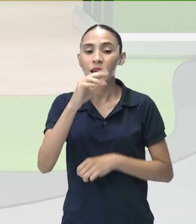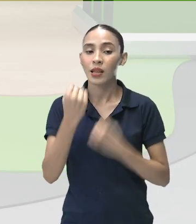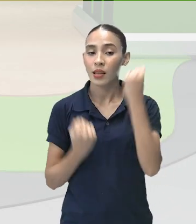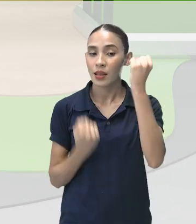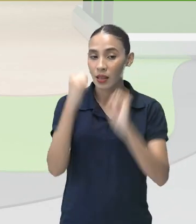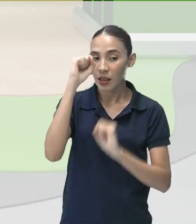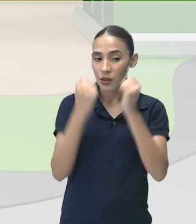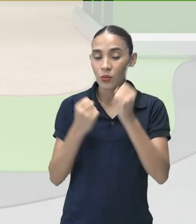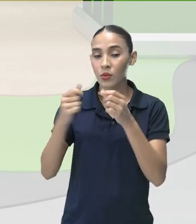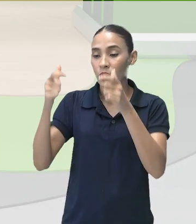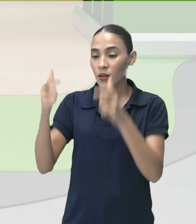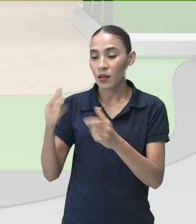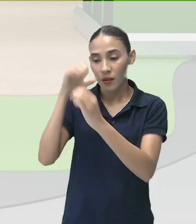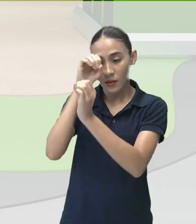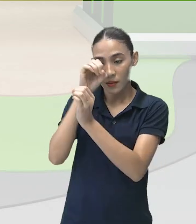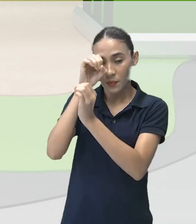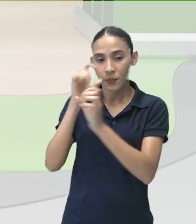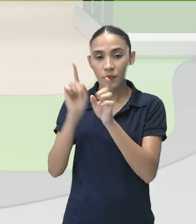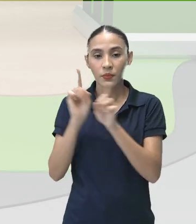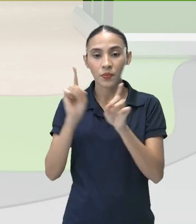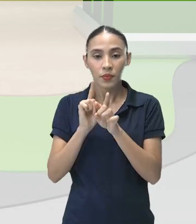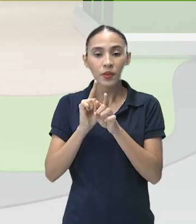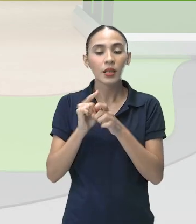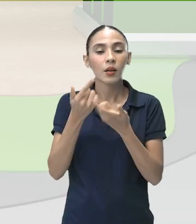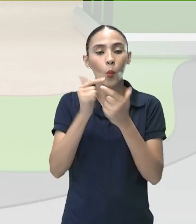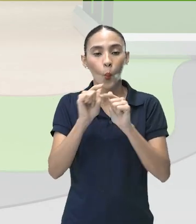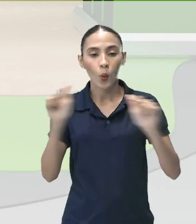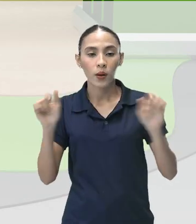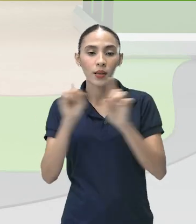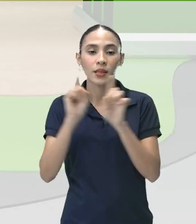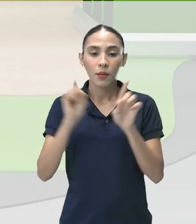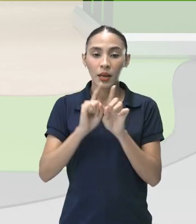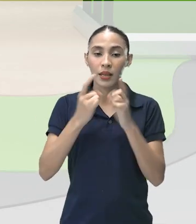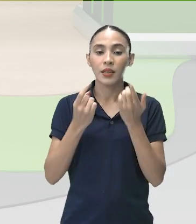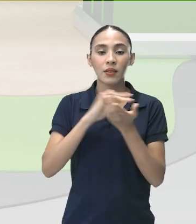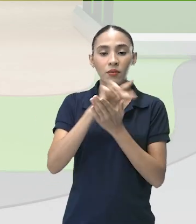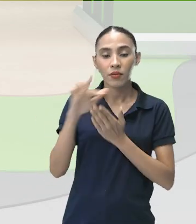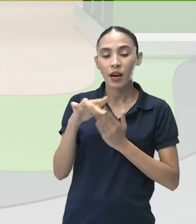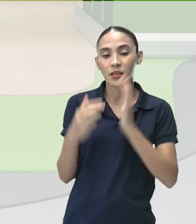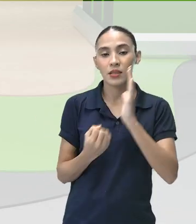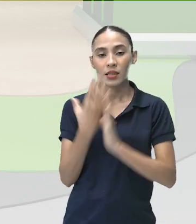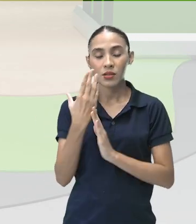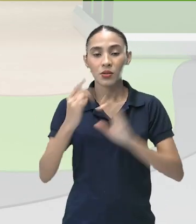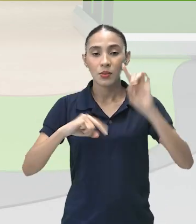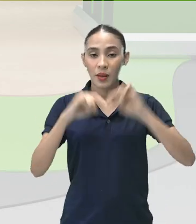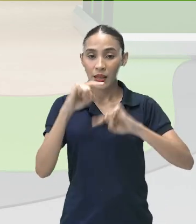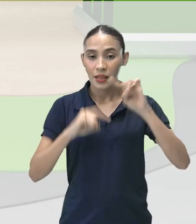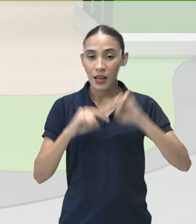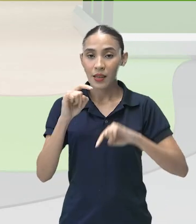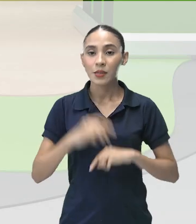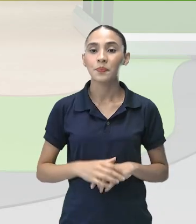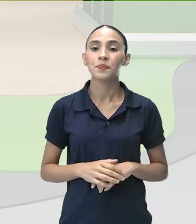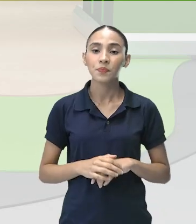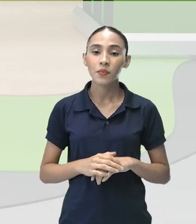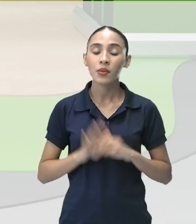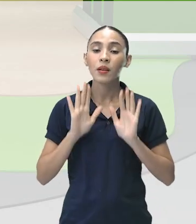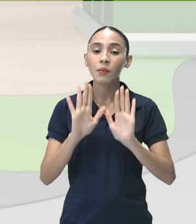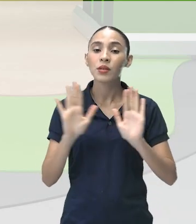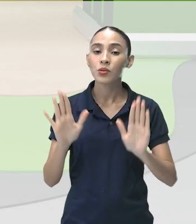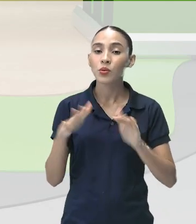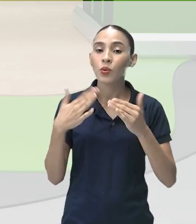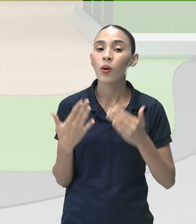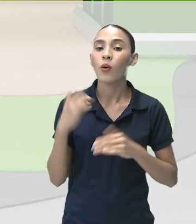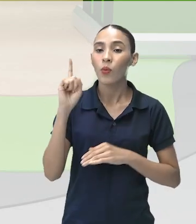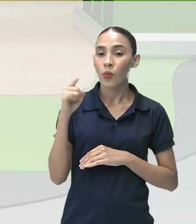na indústria e laboratórios para neutralização, limpeza e fabricação de diversos produtos. E